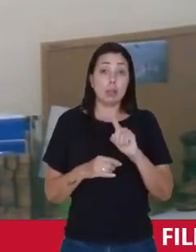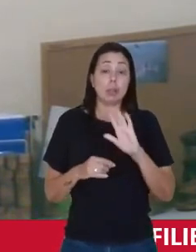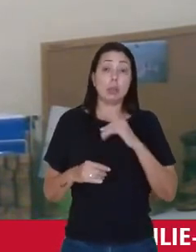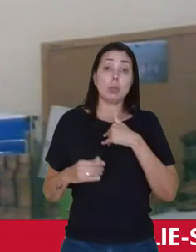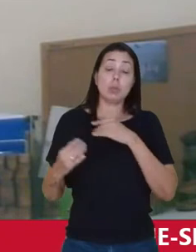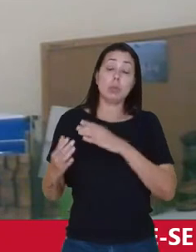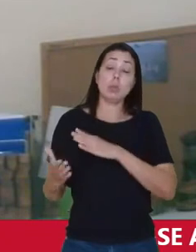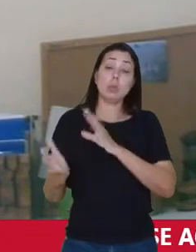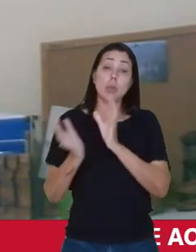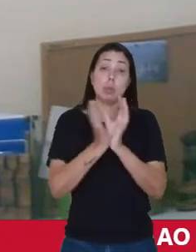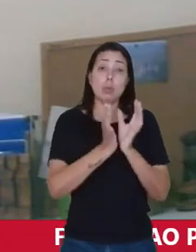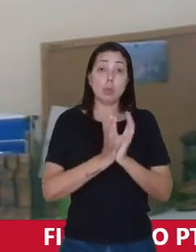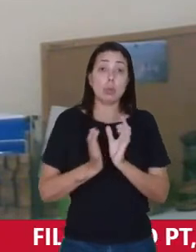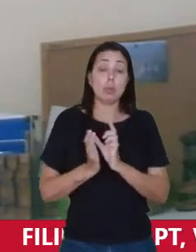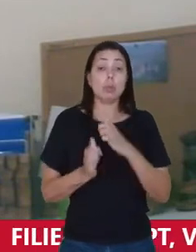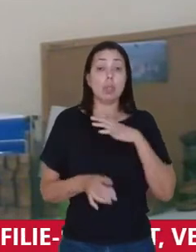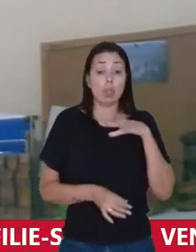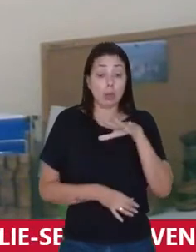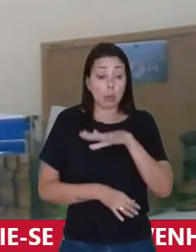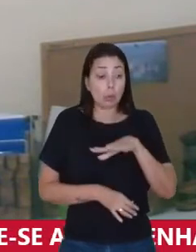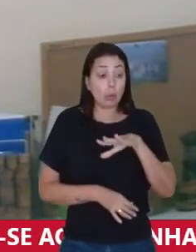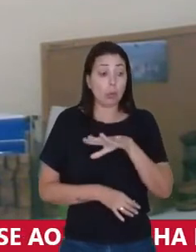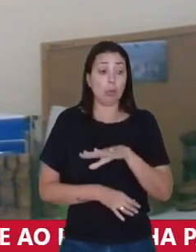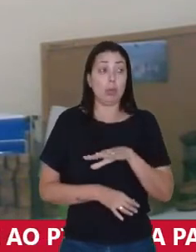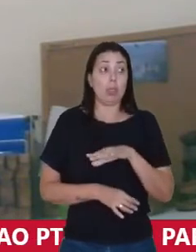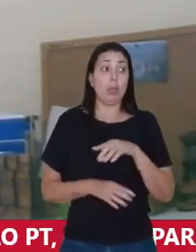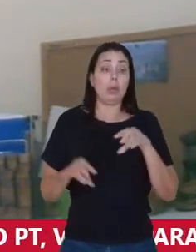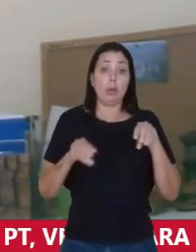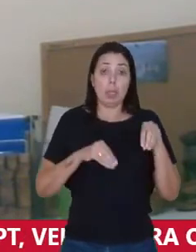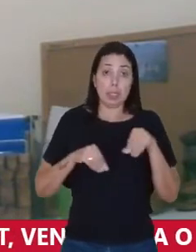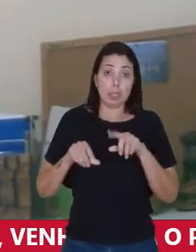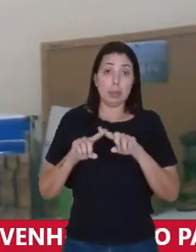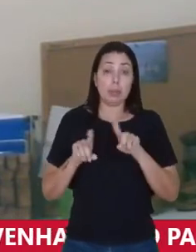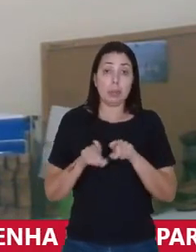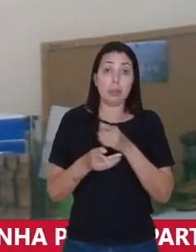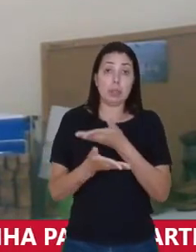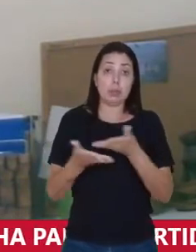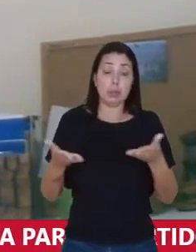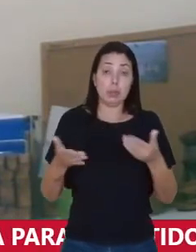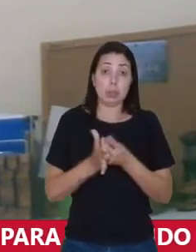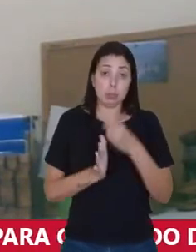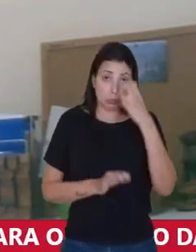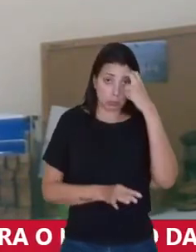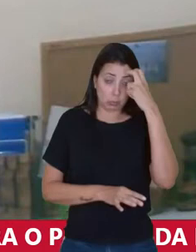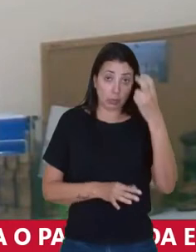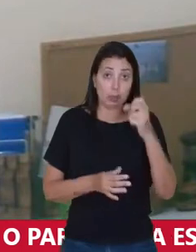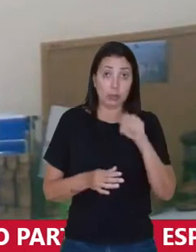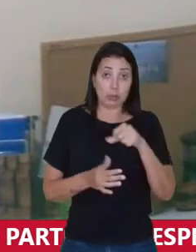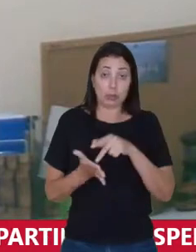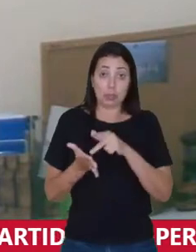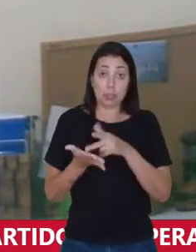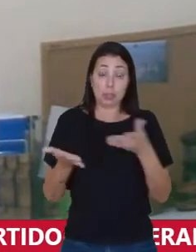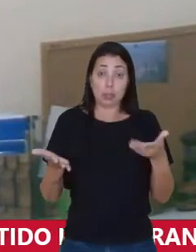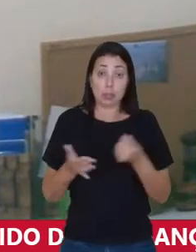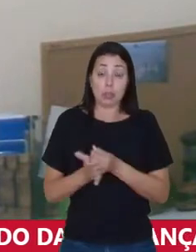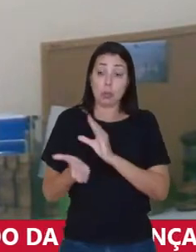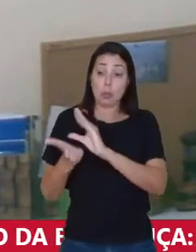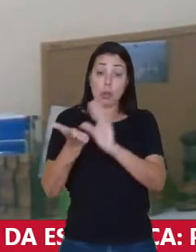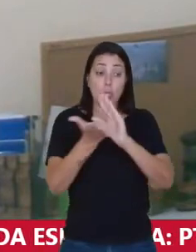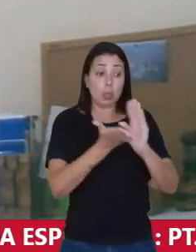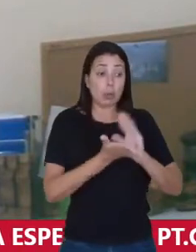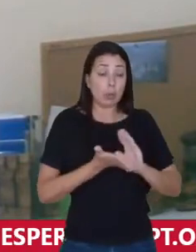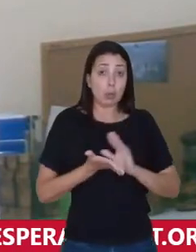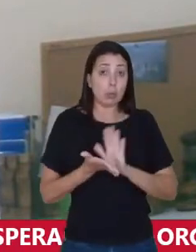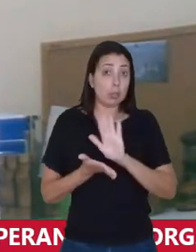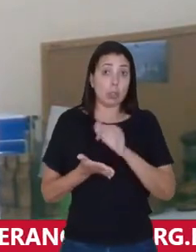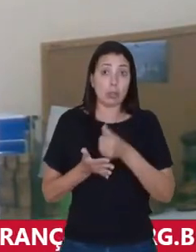grupos dominantes, que tem o território, e aí o território é a terra, mas também são essas matrizes culturais, são o recurso, o território quanto recurso